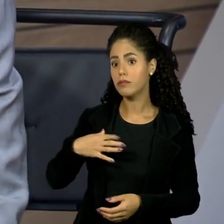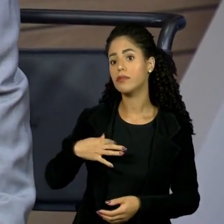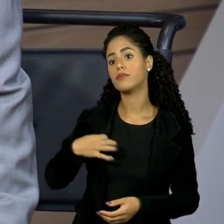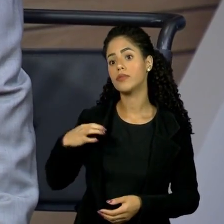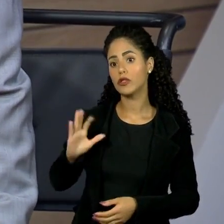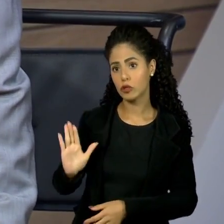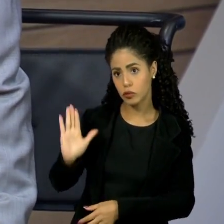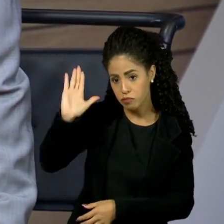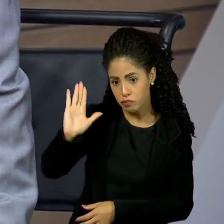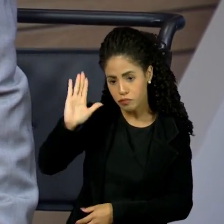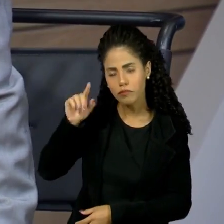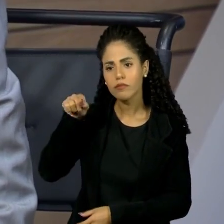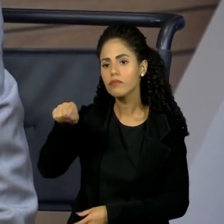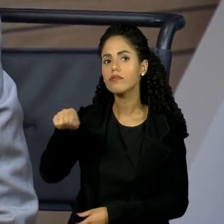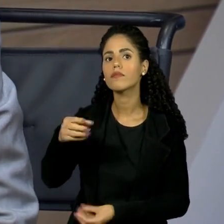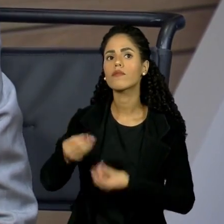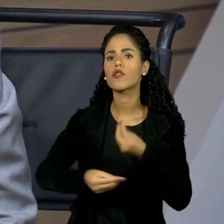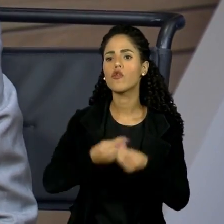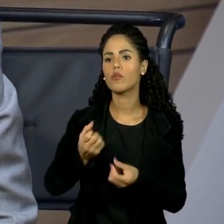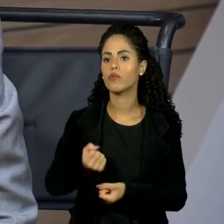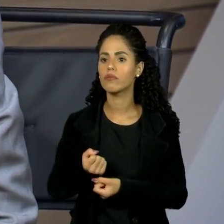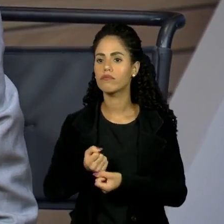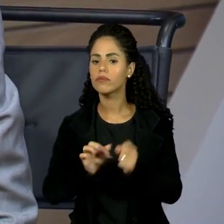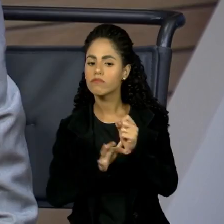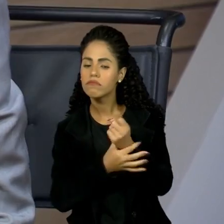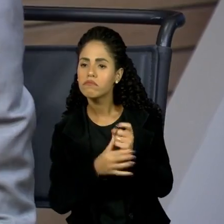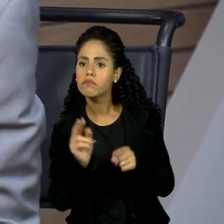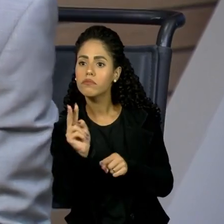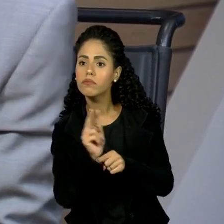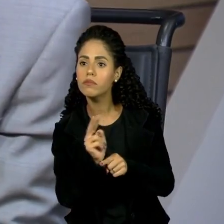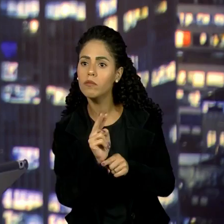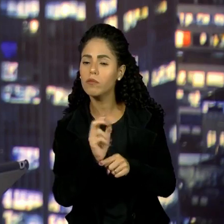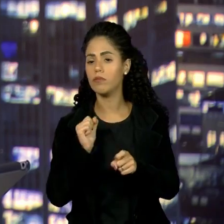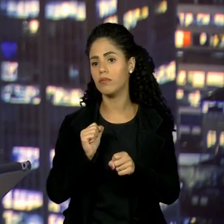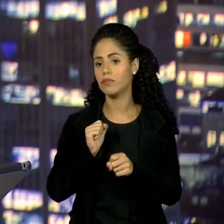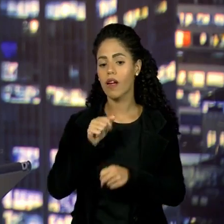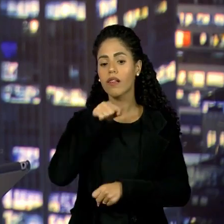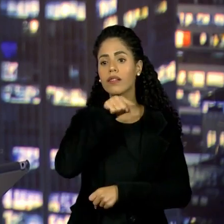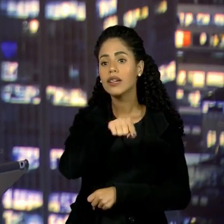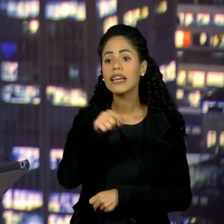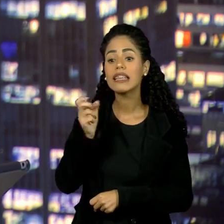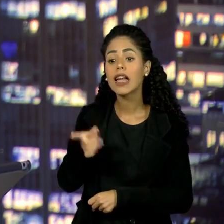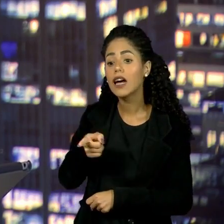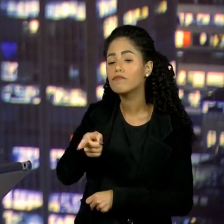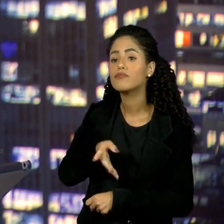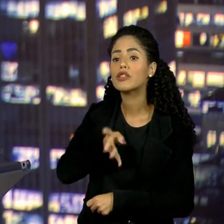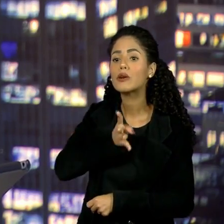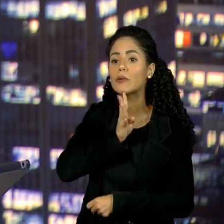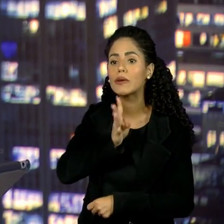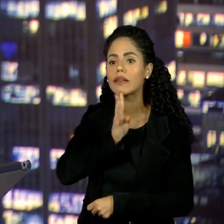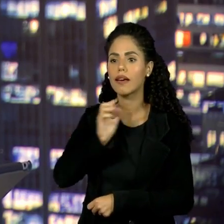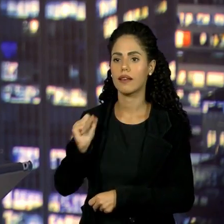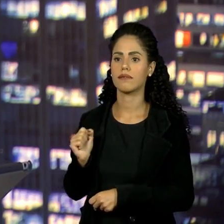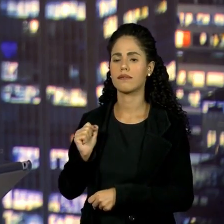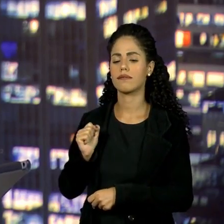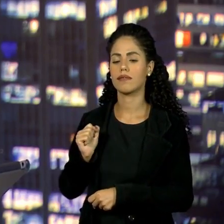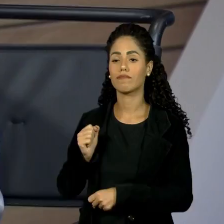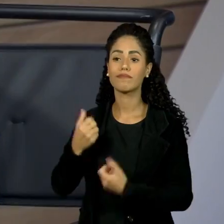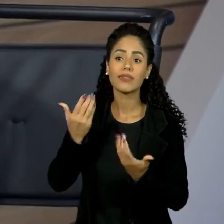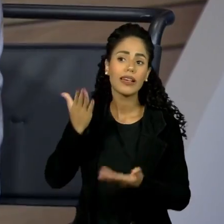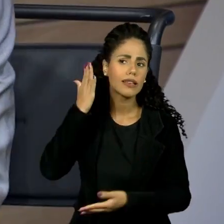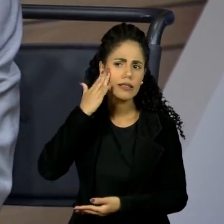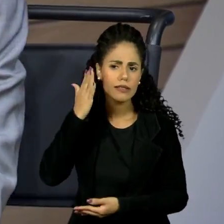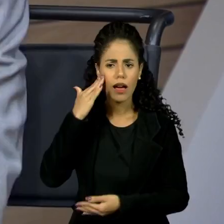social. É o porteiro. É aquele que está ali embaixo, que olha, que zela, que monitora, que